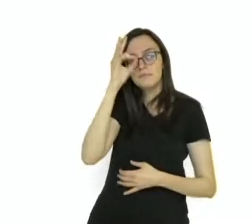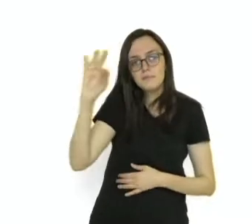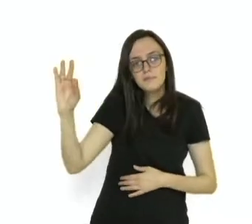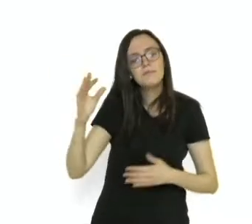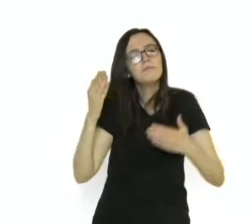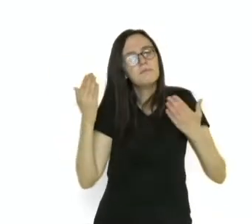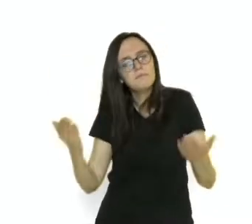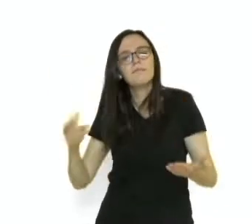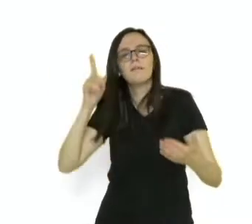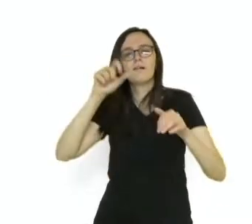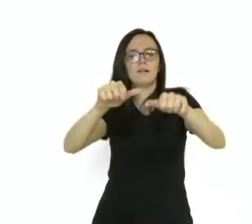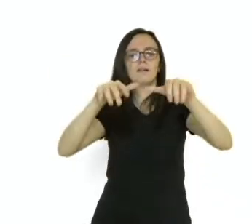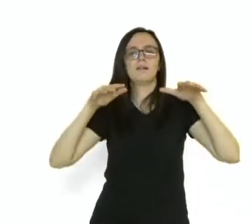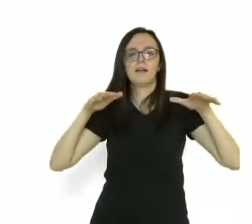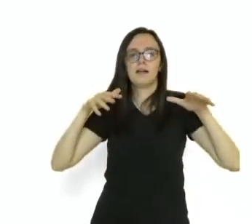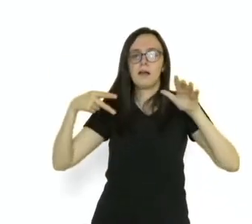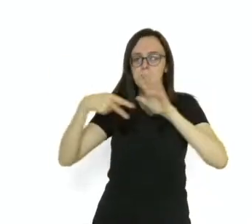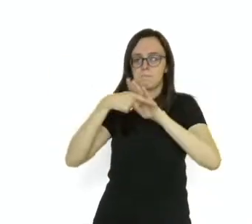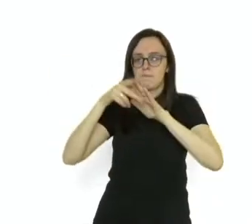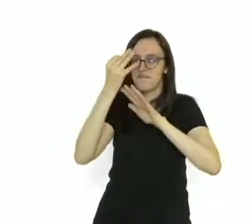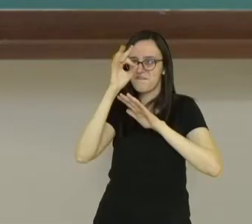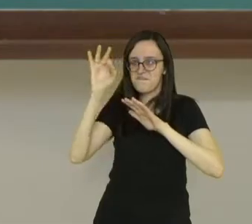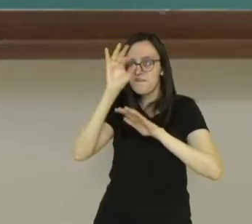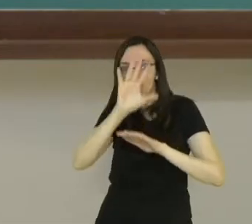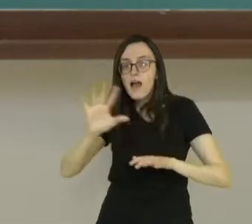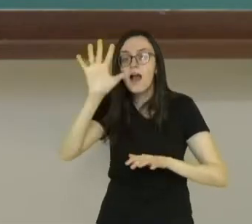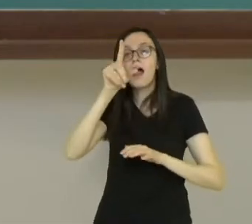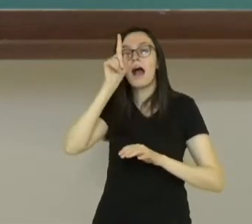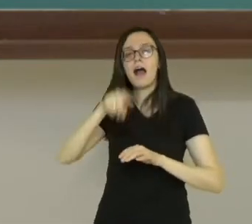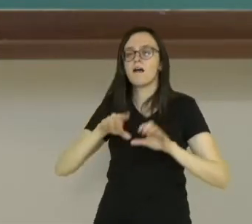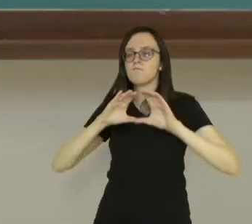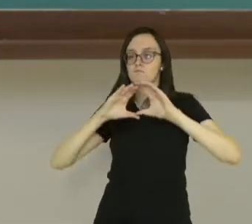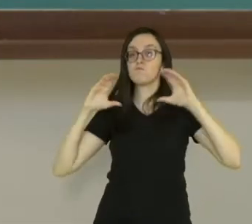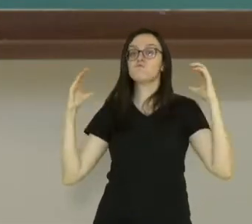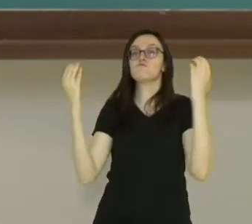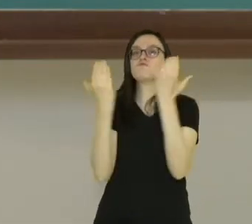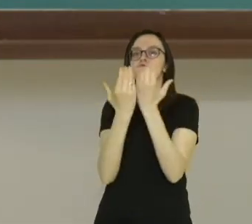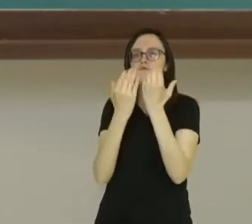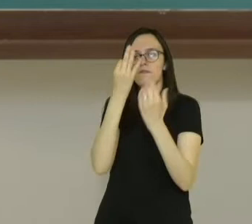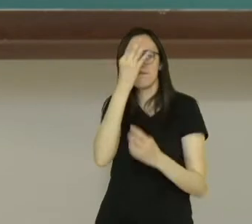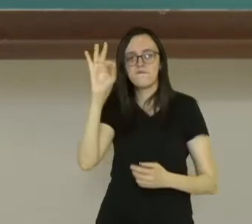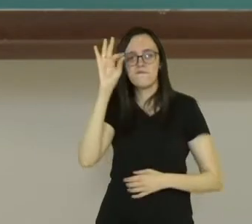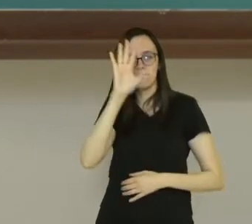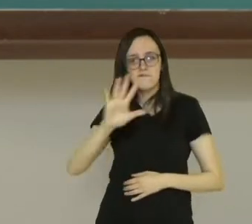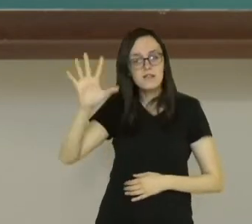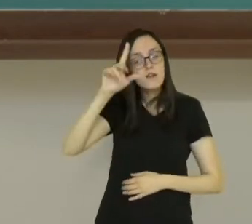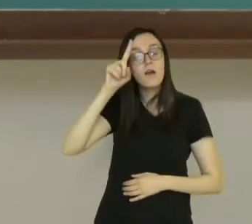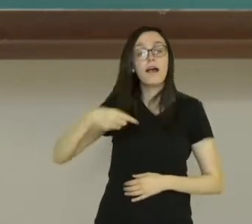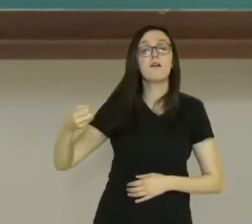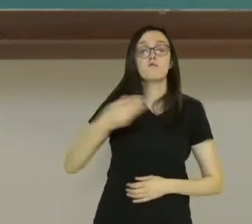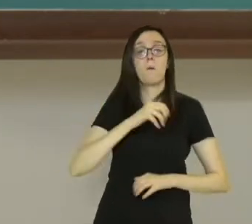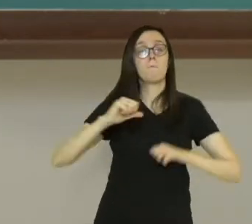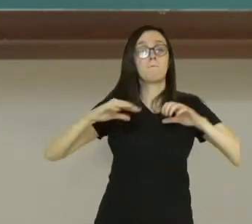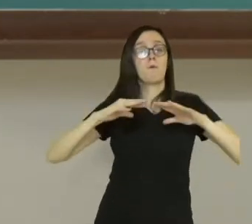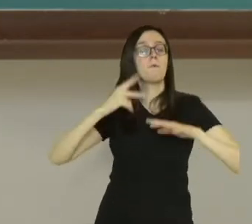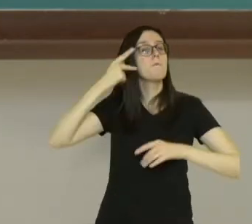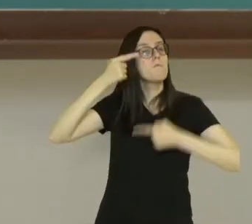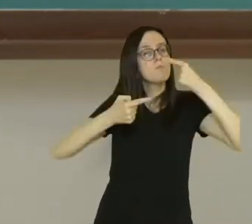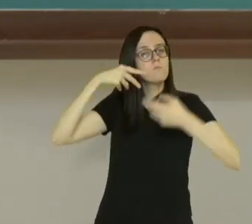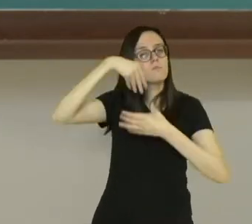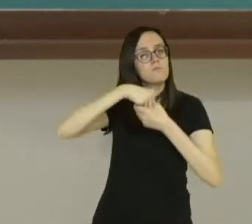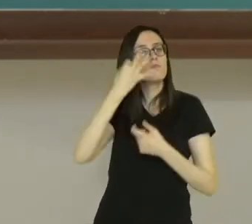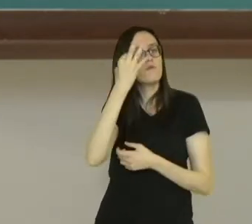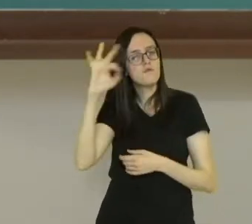e a Assembleia Nacional vai começar a ser chamada de Convenção Nacional. Então é um novo momento político dentro da